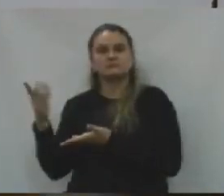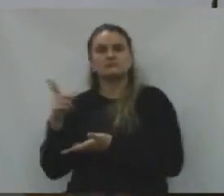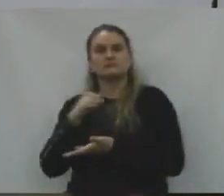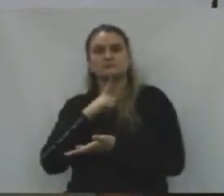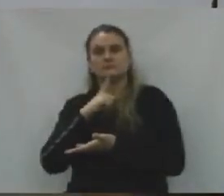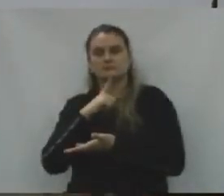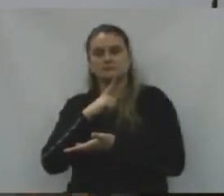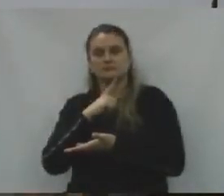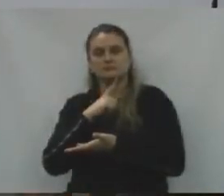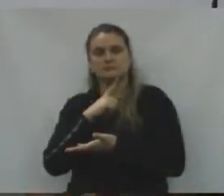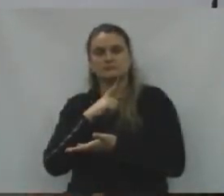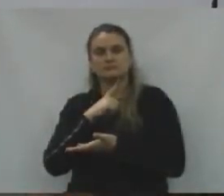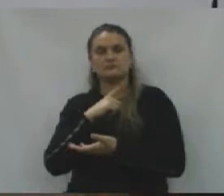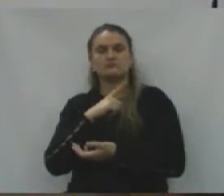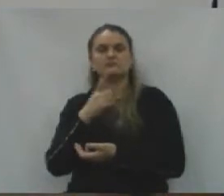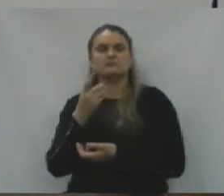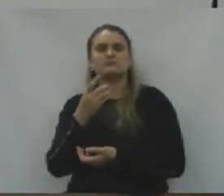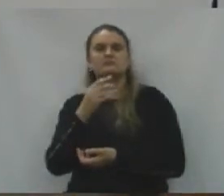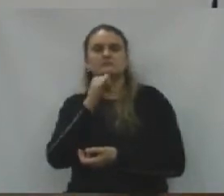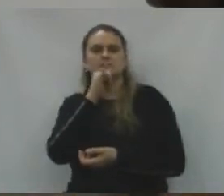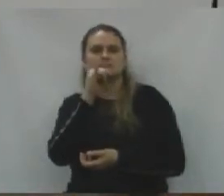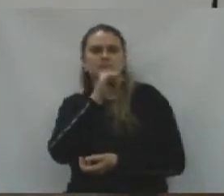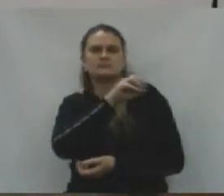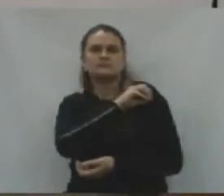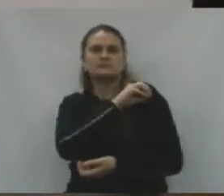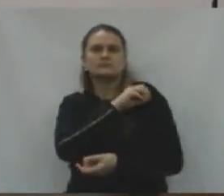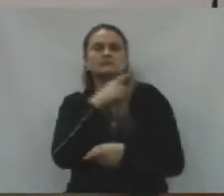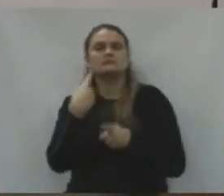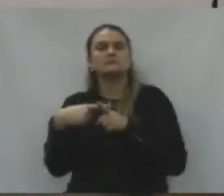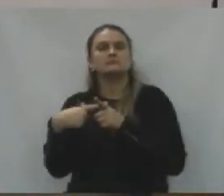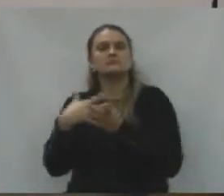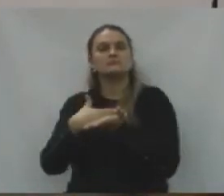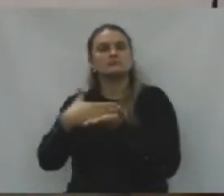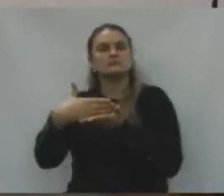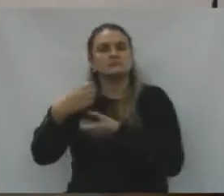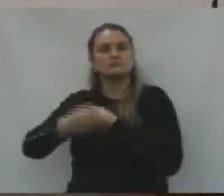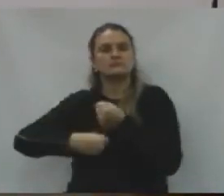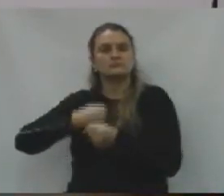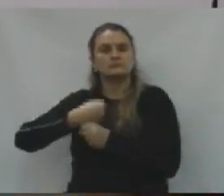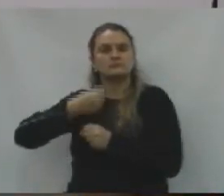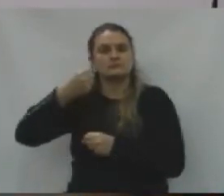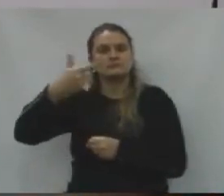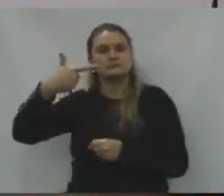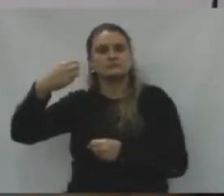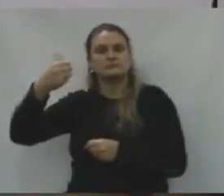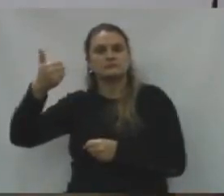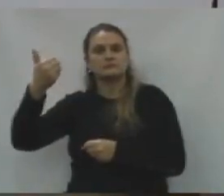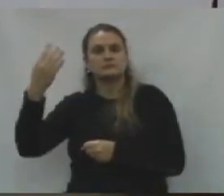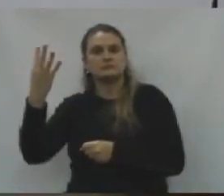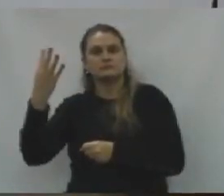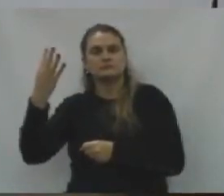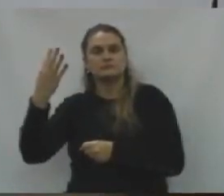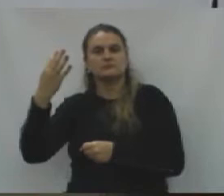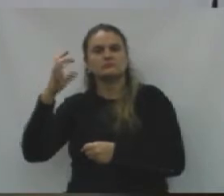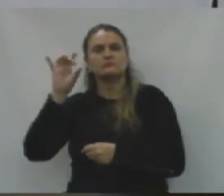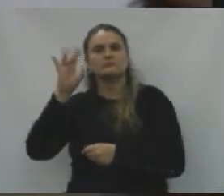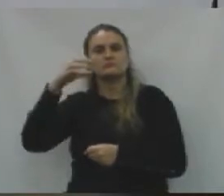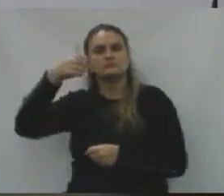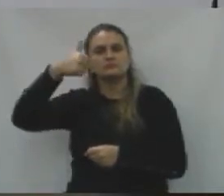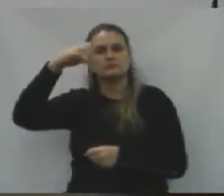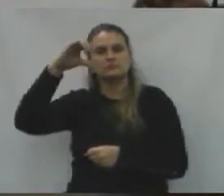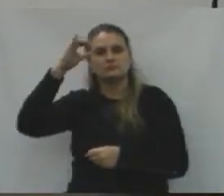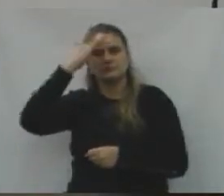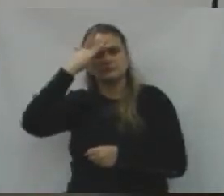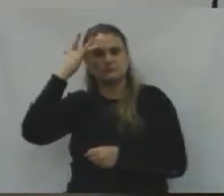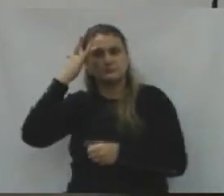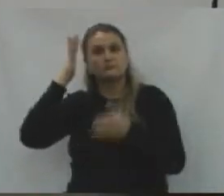nós temos um destaque em relação a alguns números, porque começou em 2014 com 19 acadêmicos. Em